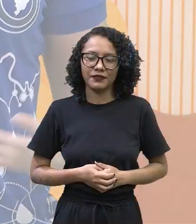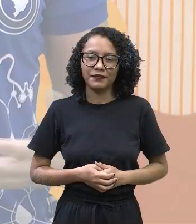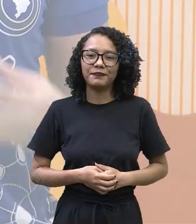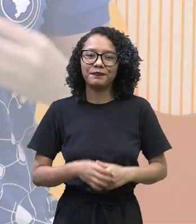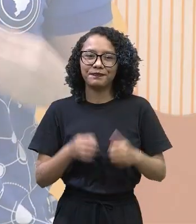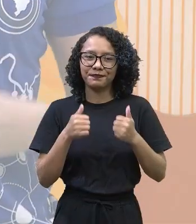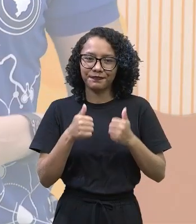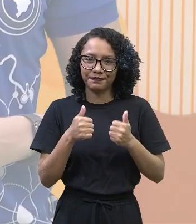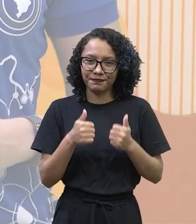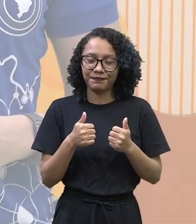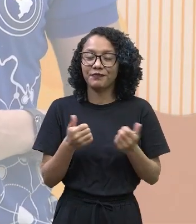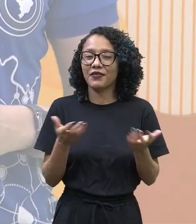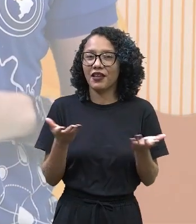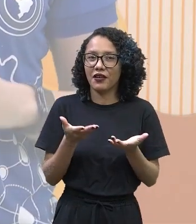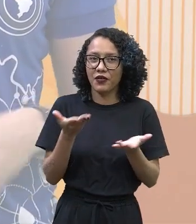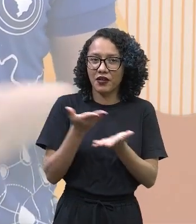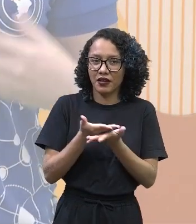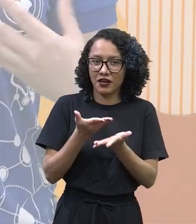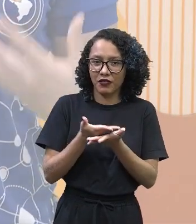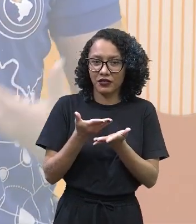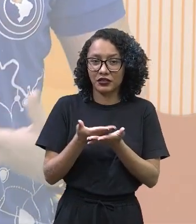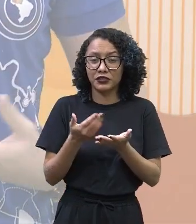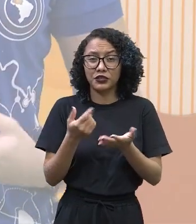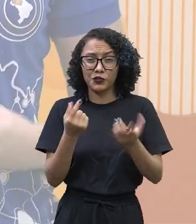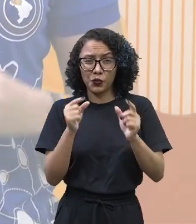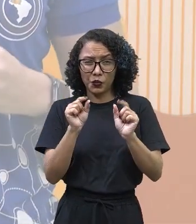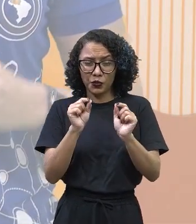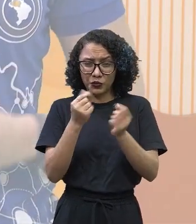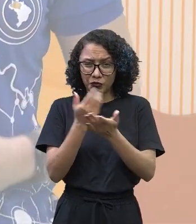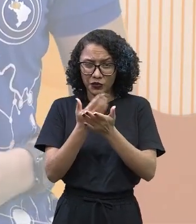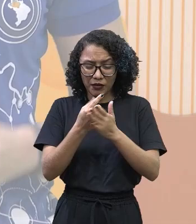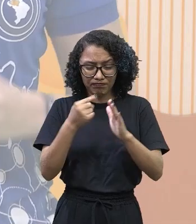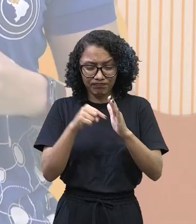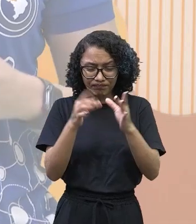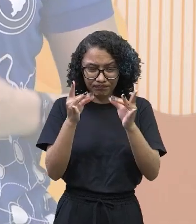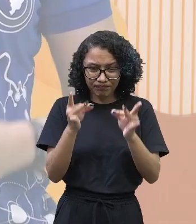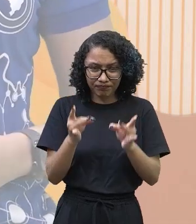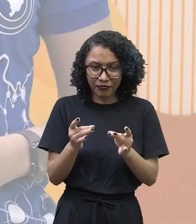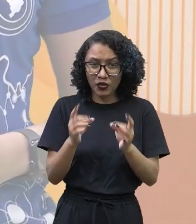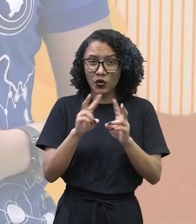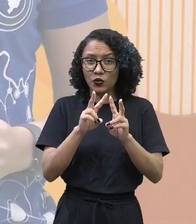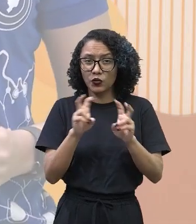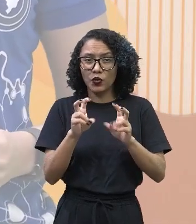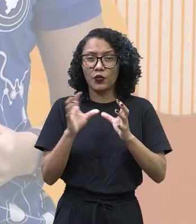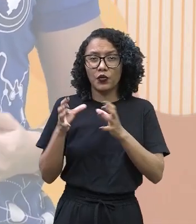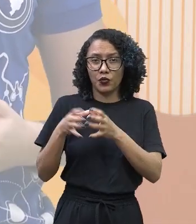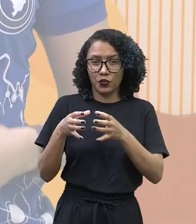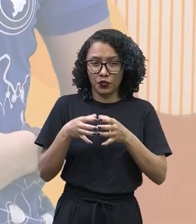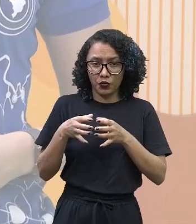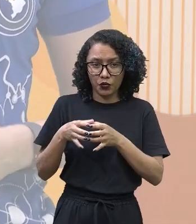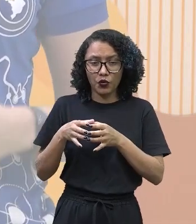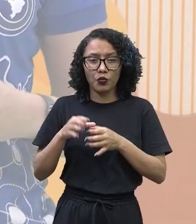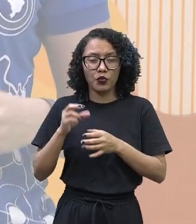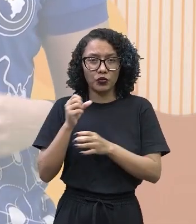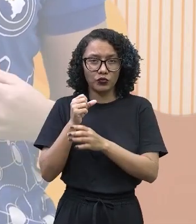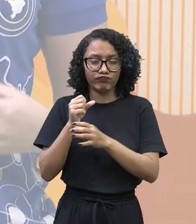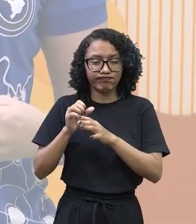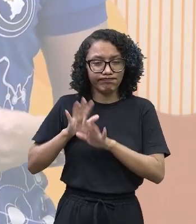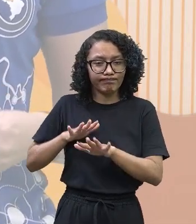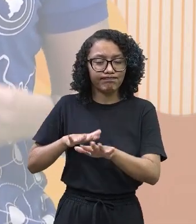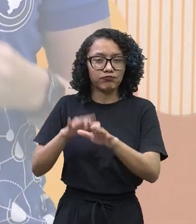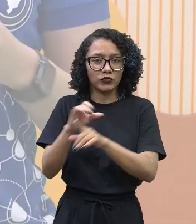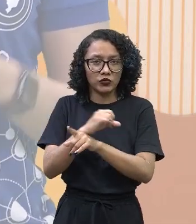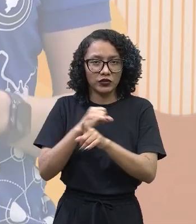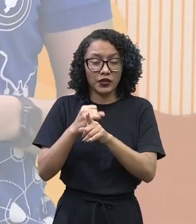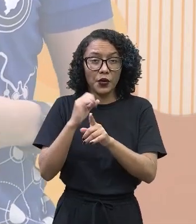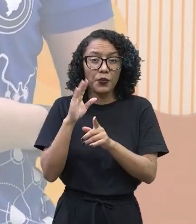Muito bem, então, nesta aula nós vamos nos aprofundar sobre os movimentos sociais, especialmente aqueles que